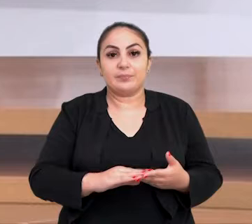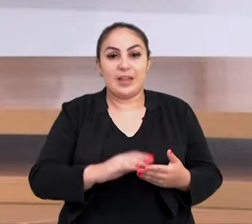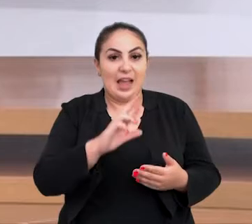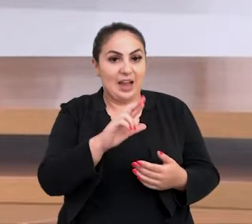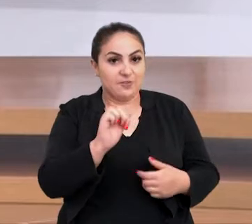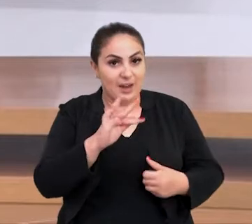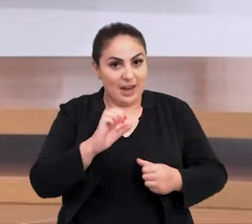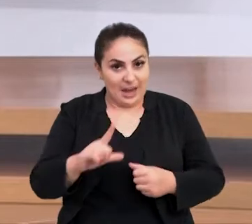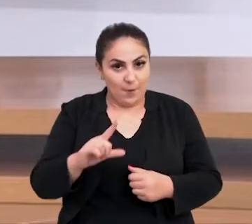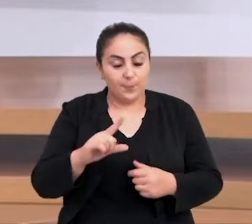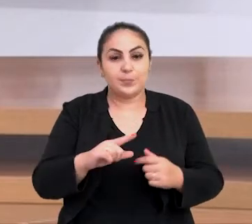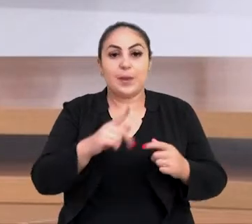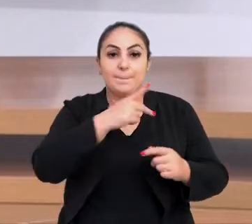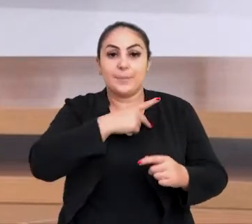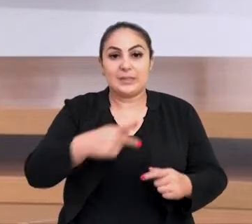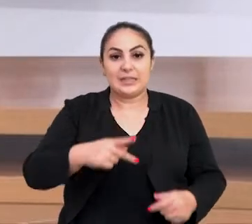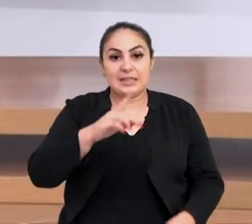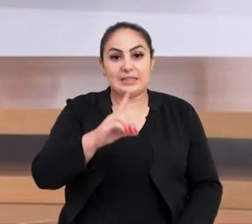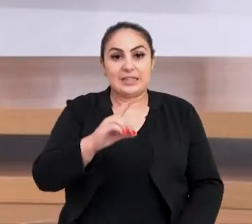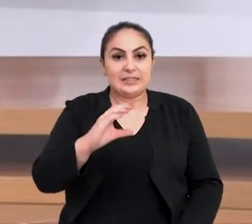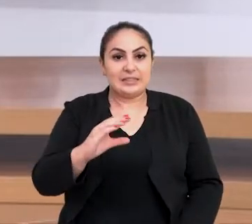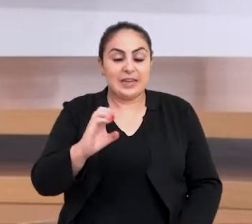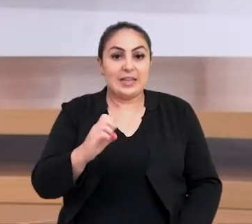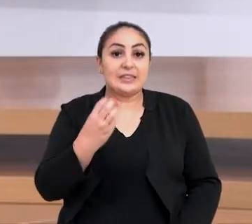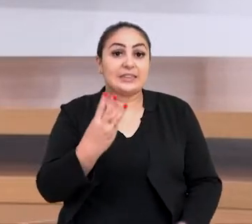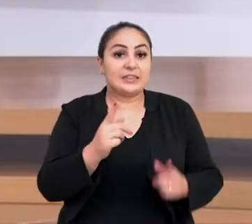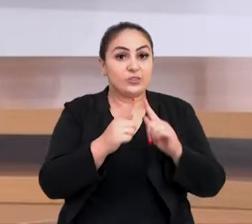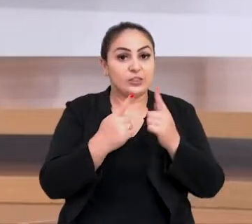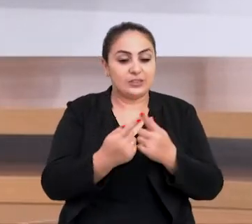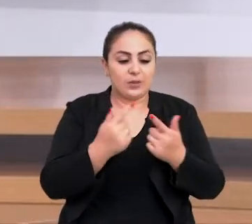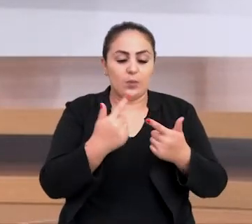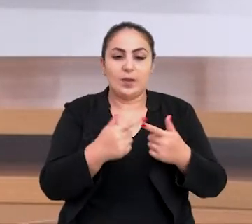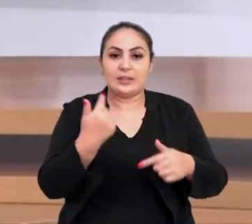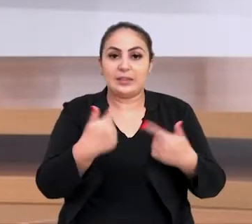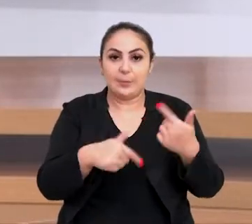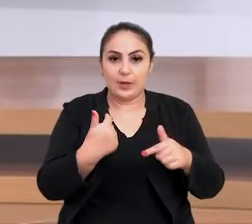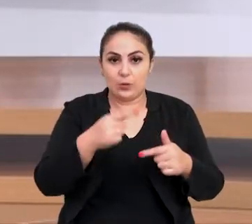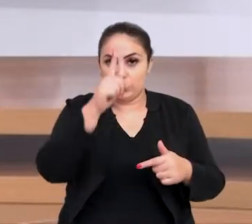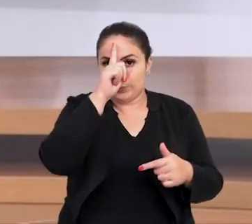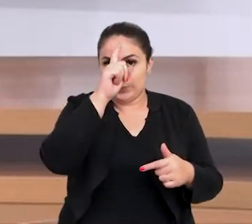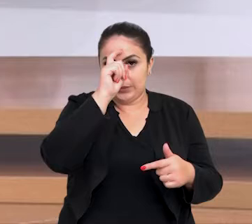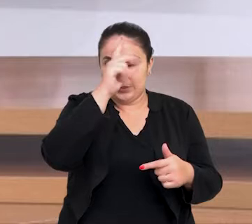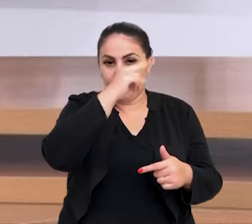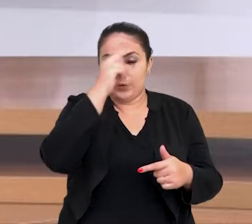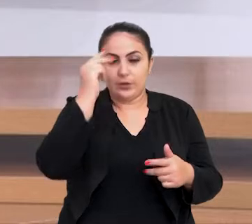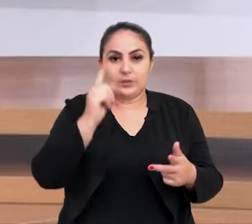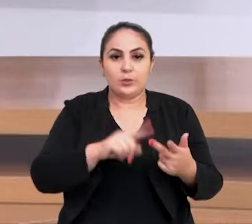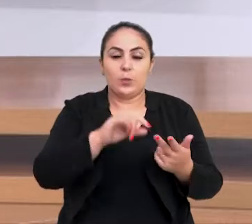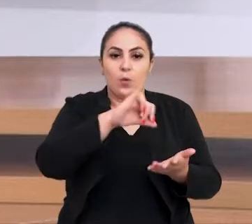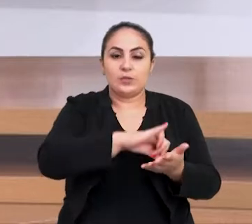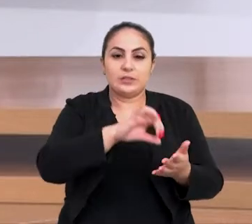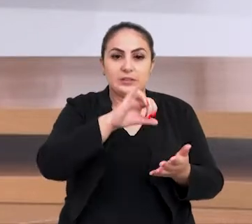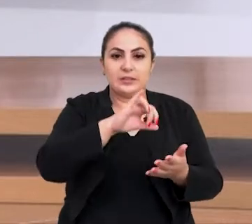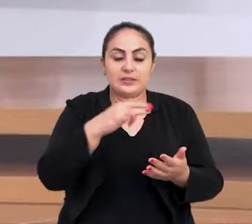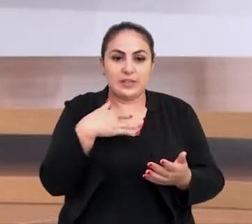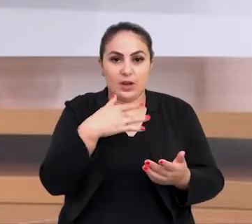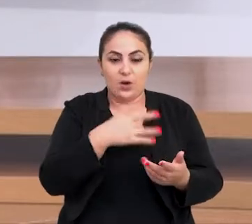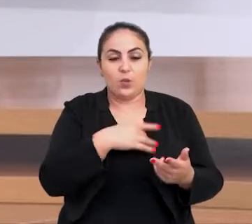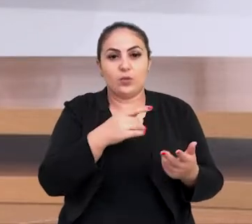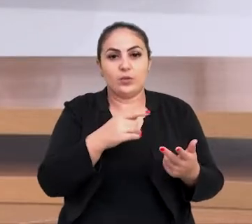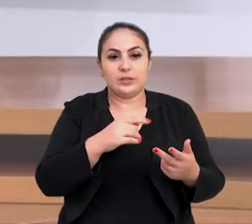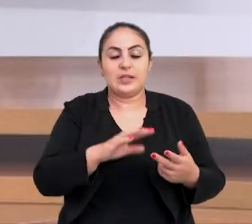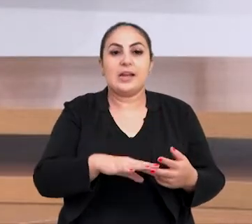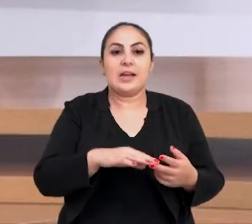noite. Rafael Colucci, então, presidiu o DCE por 3 gestões, trabalhou no Hospital Municipal, no Posto Central de